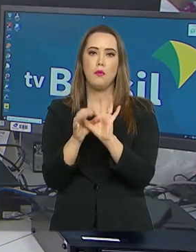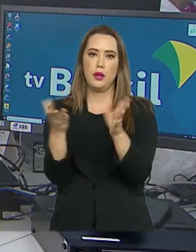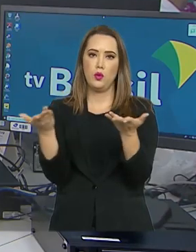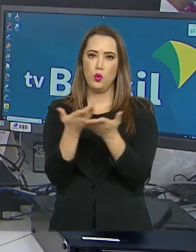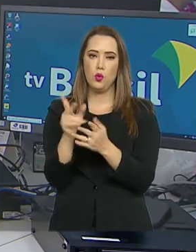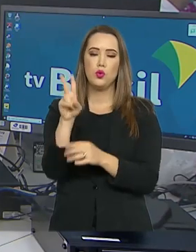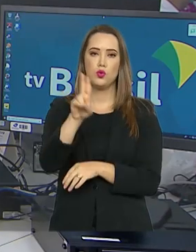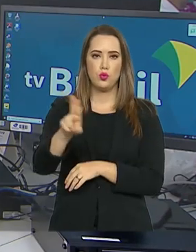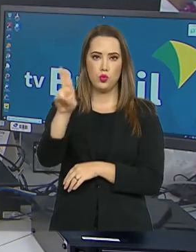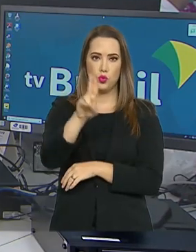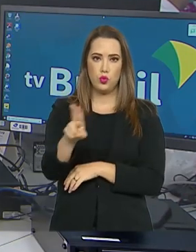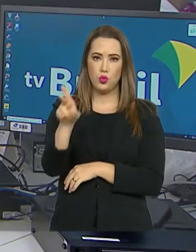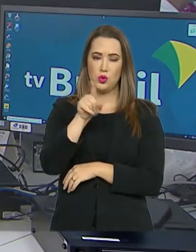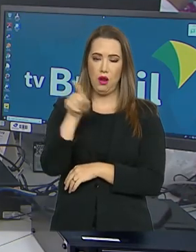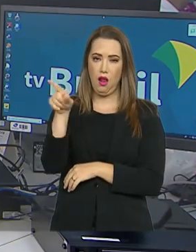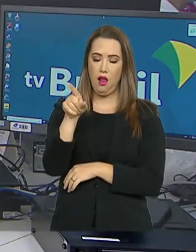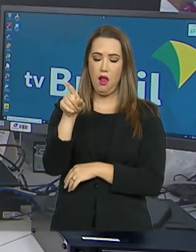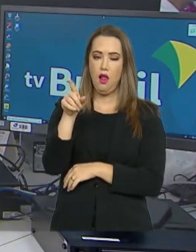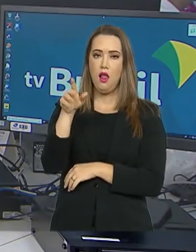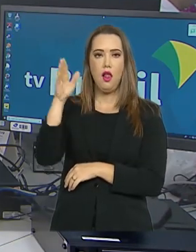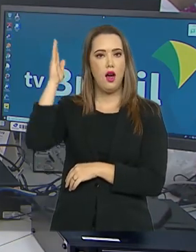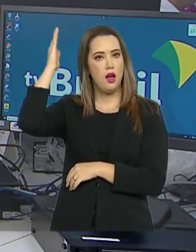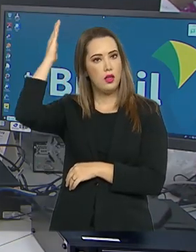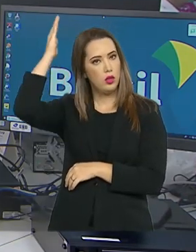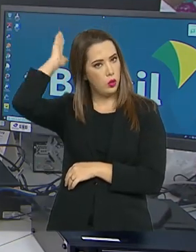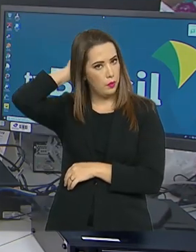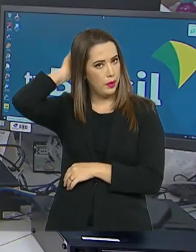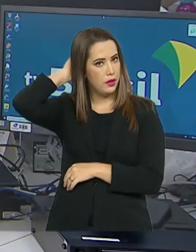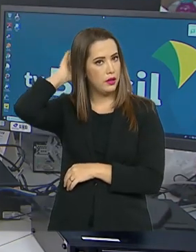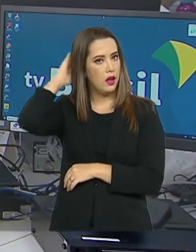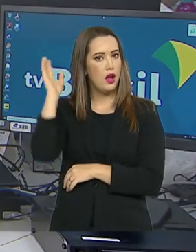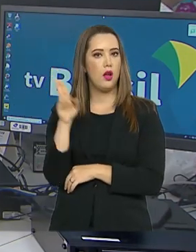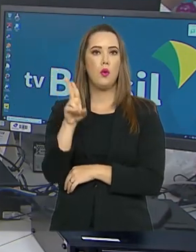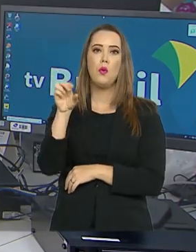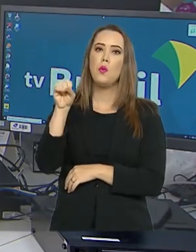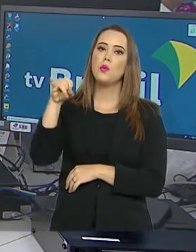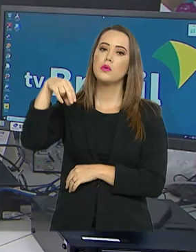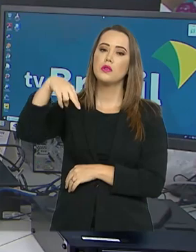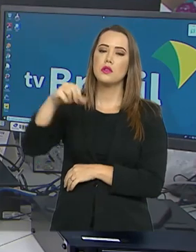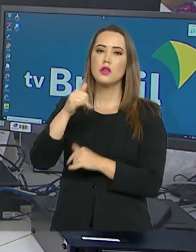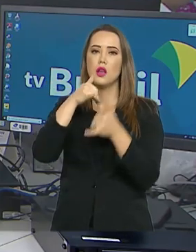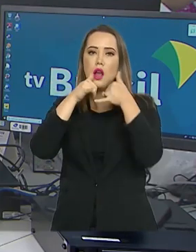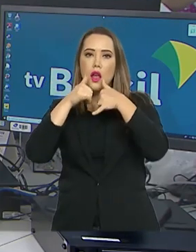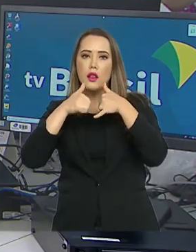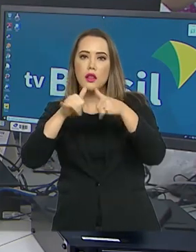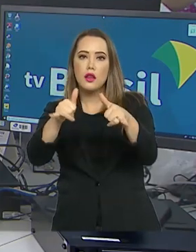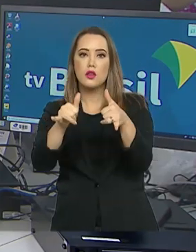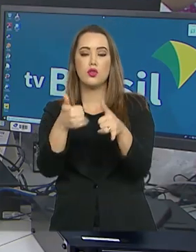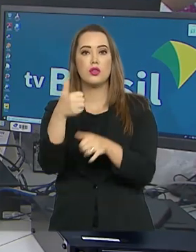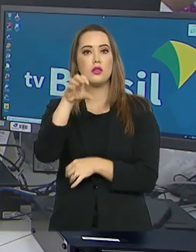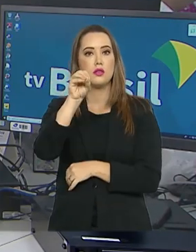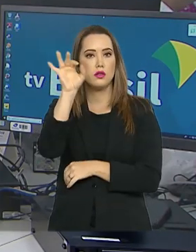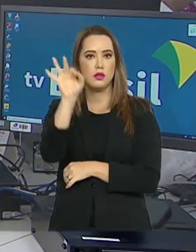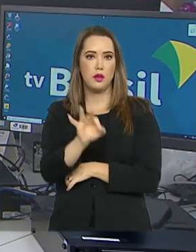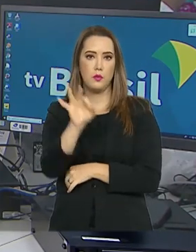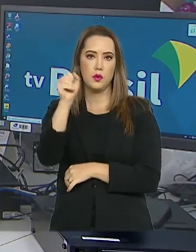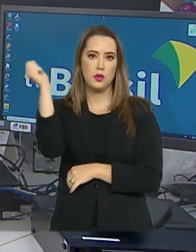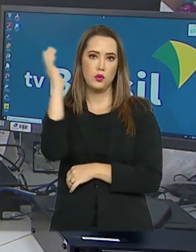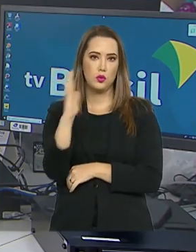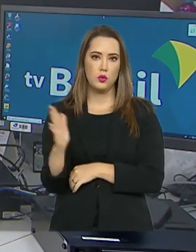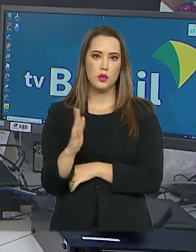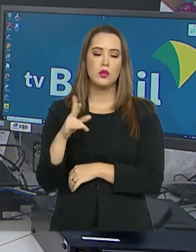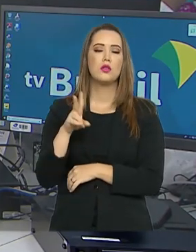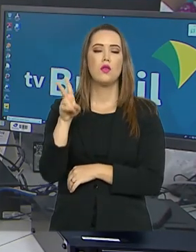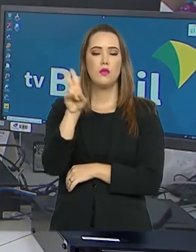de belo monte no pará com isso a usina a maior geradora de energia 100% brasileira passará a operar com